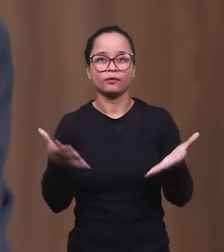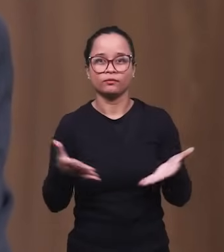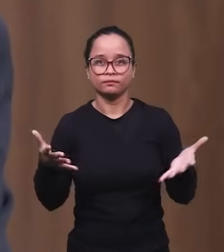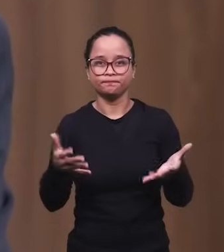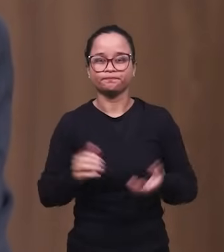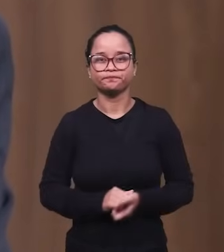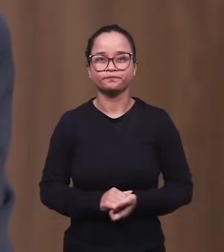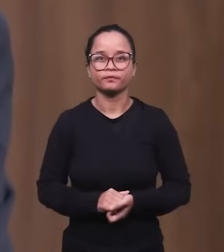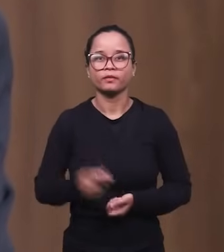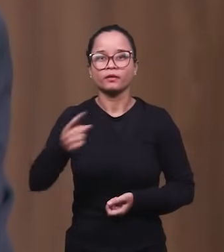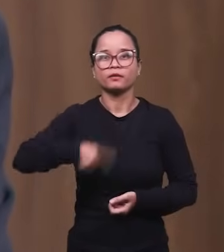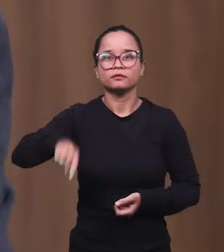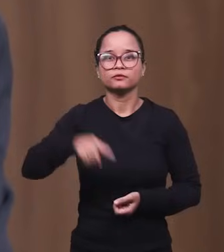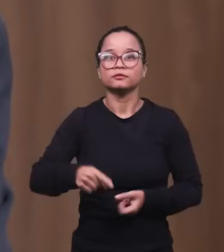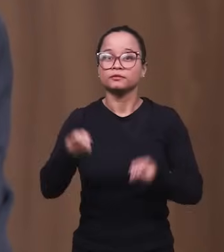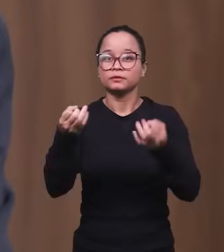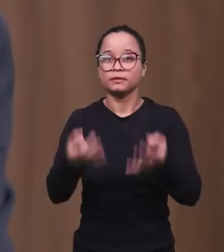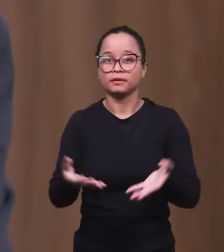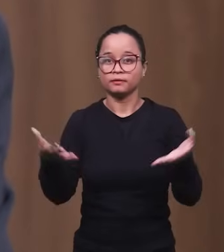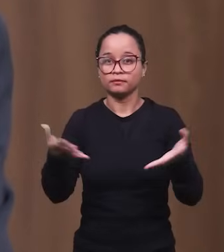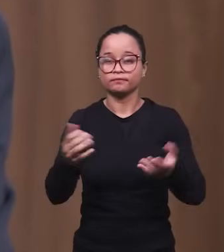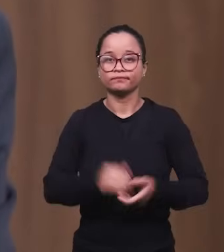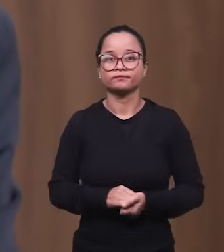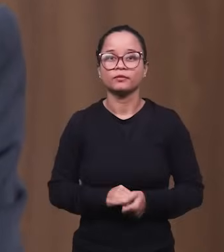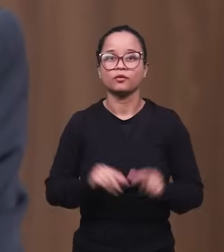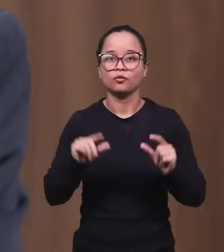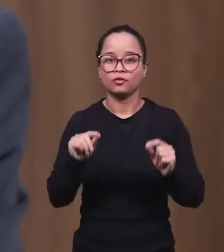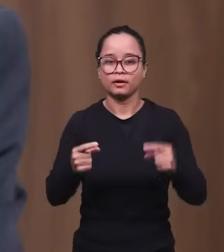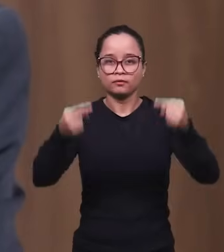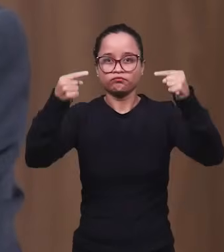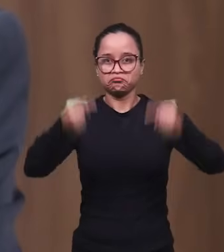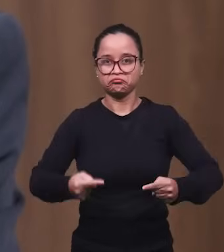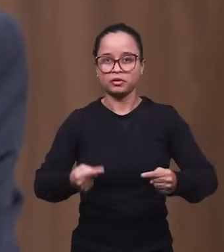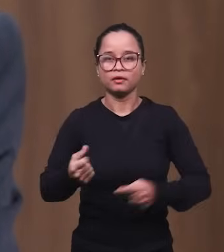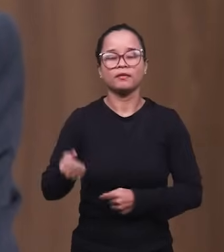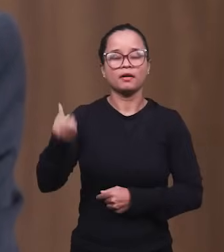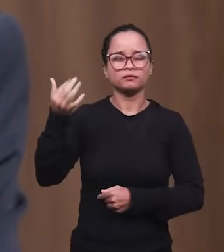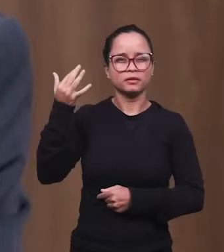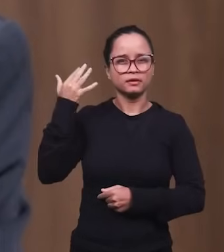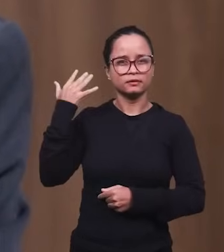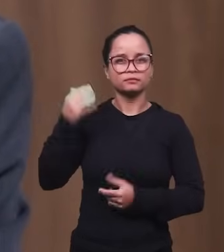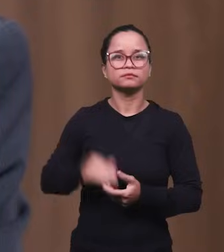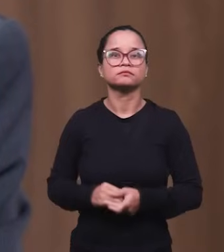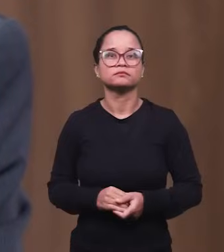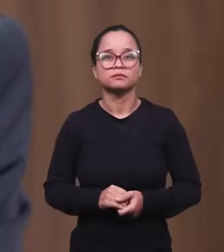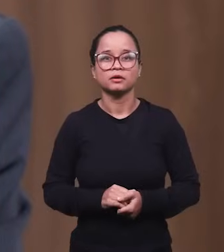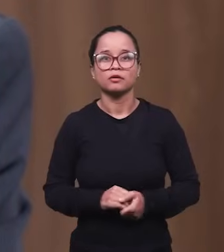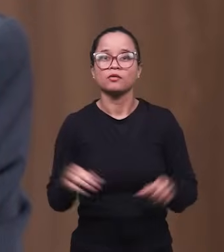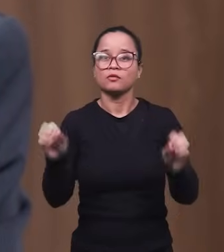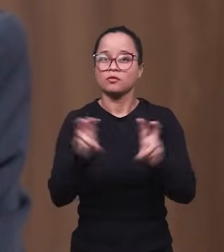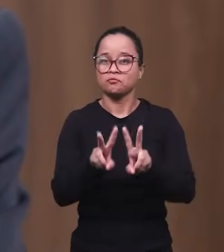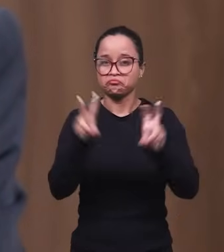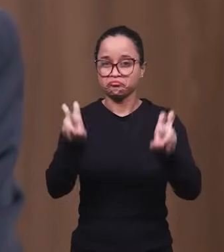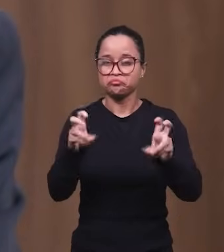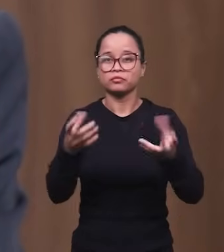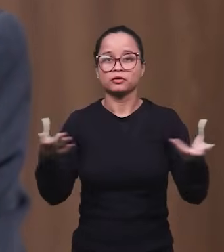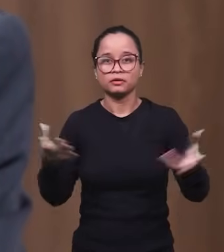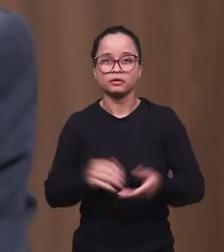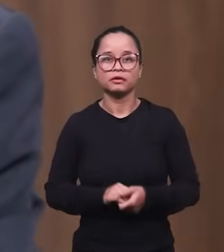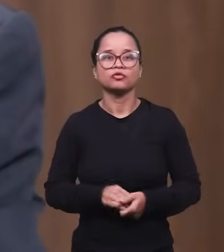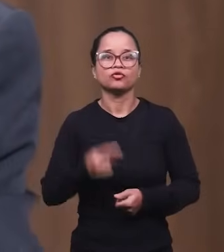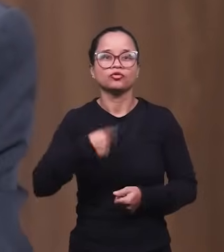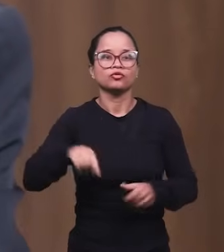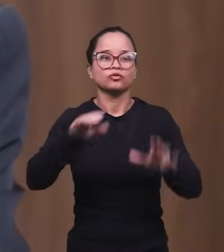de hoje, então, nós falaremos daquilo que enfrentamos como desafios no passado sobre esse assunto